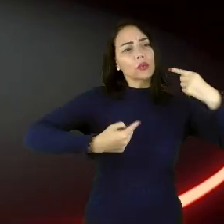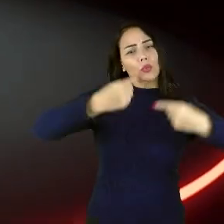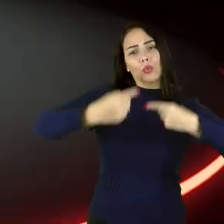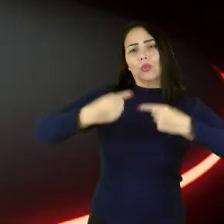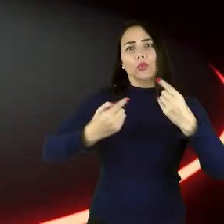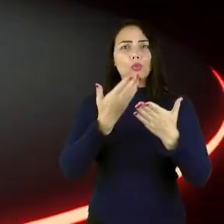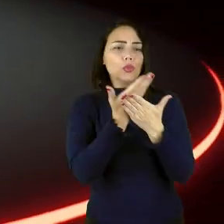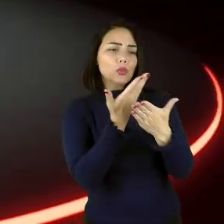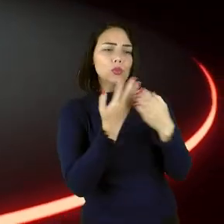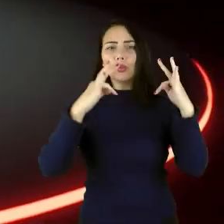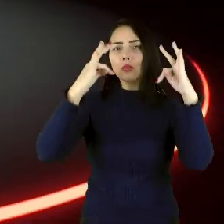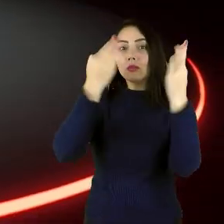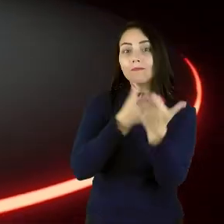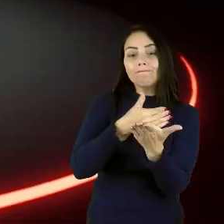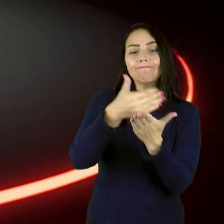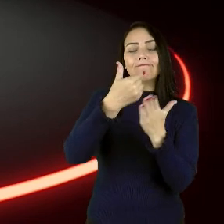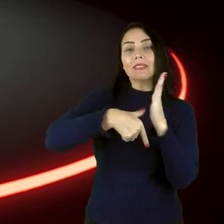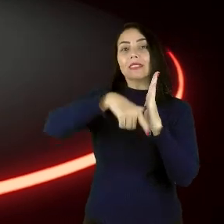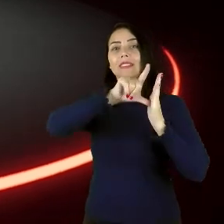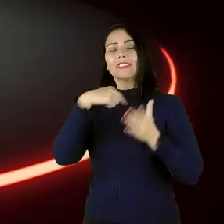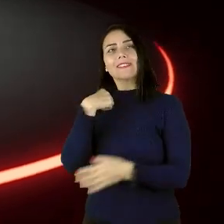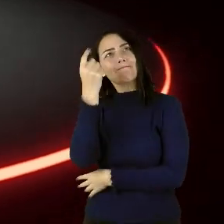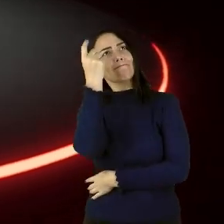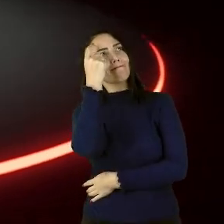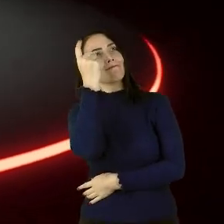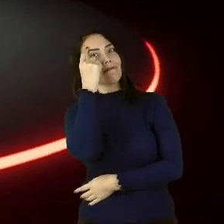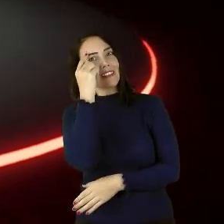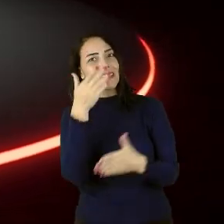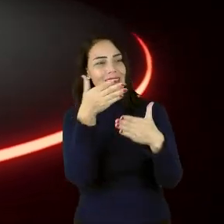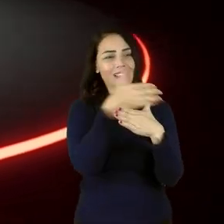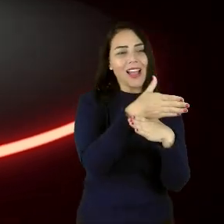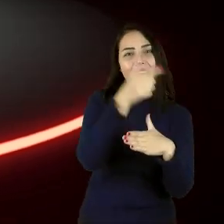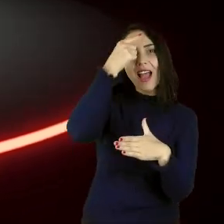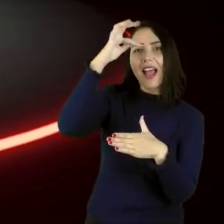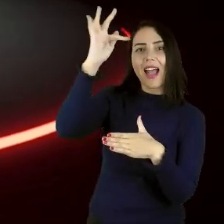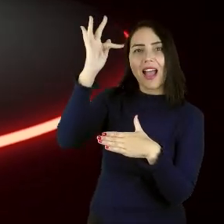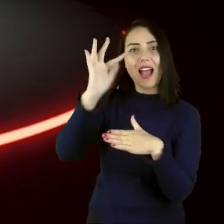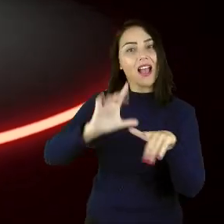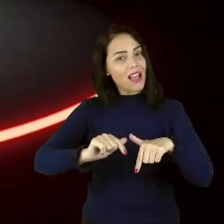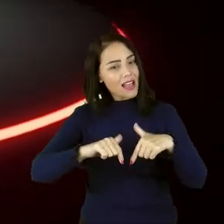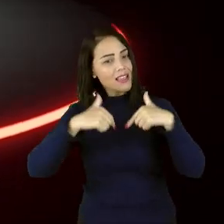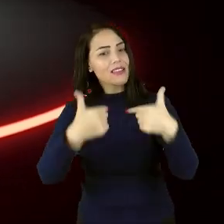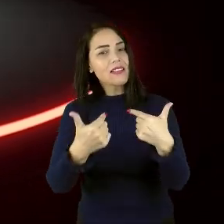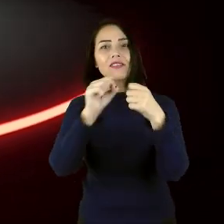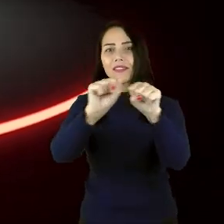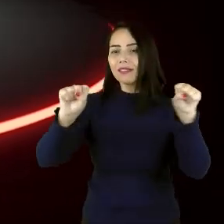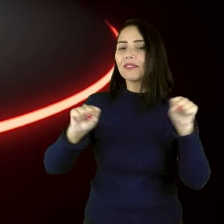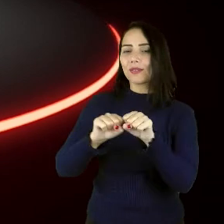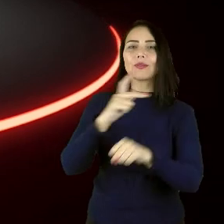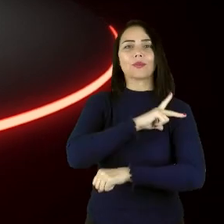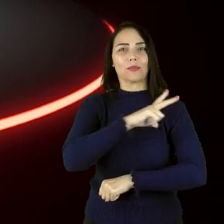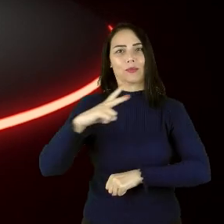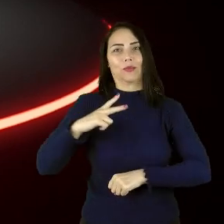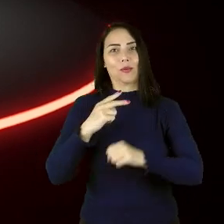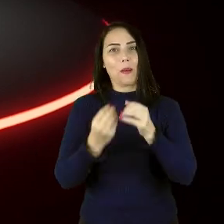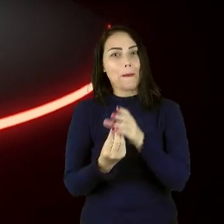e estudos técnicos que iniciaram muito antes de eu pensar em entrar na faculdade, com a iniciativa do setor público, principalmente